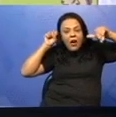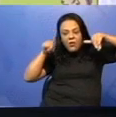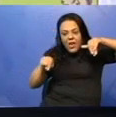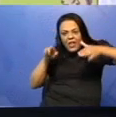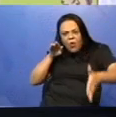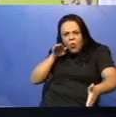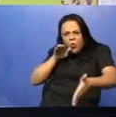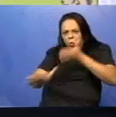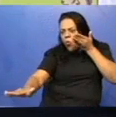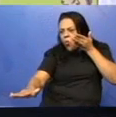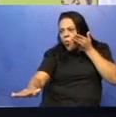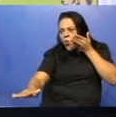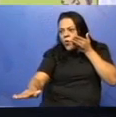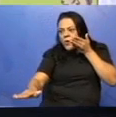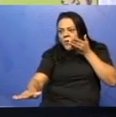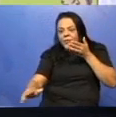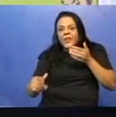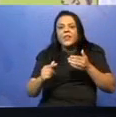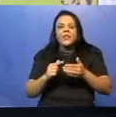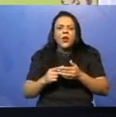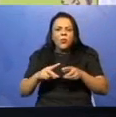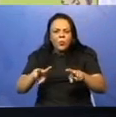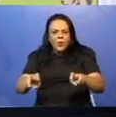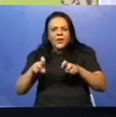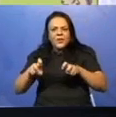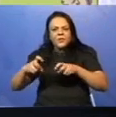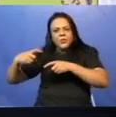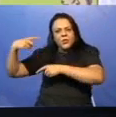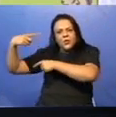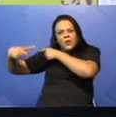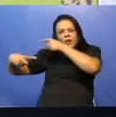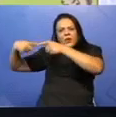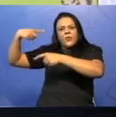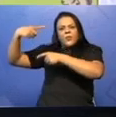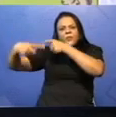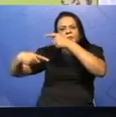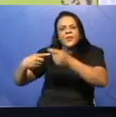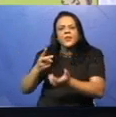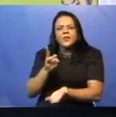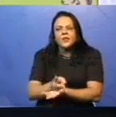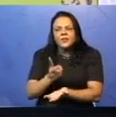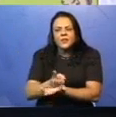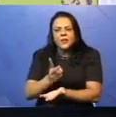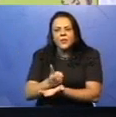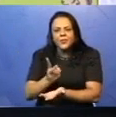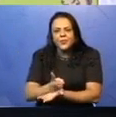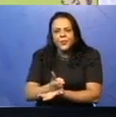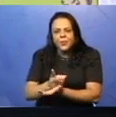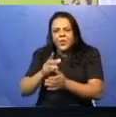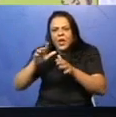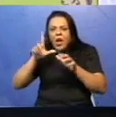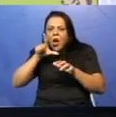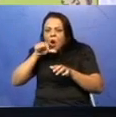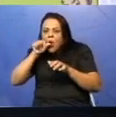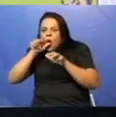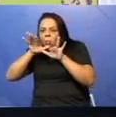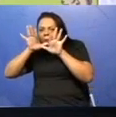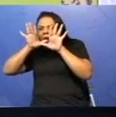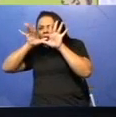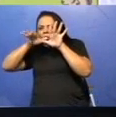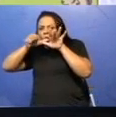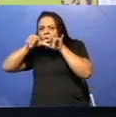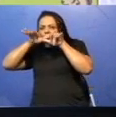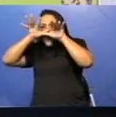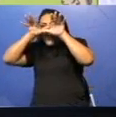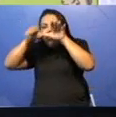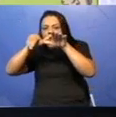fugir. Então, ao longo de várias gerações, a tendência é a águia pegar preferencialmente os de orelha